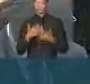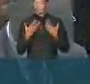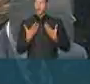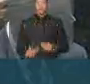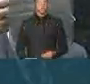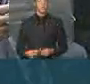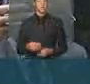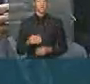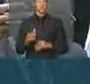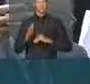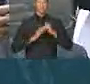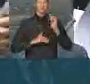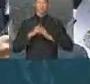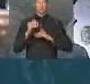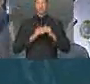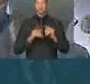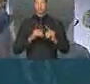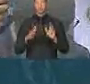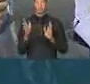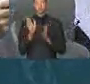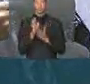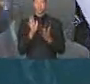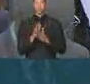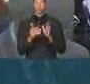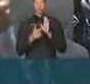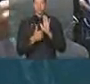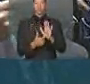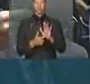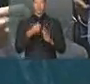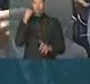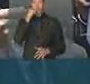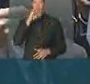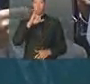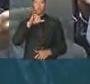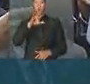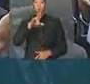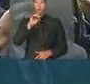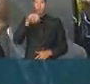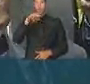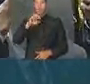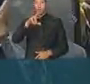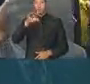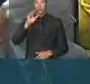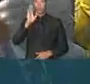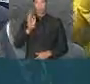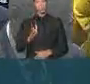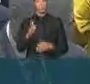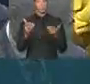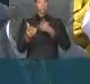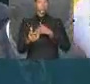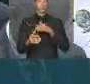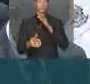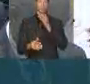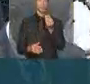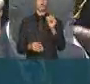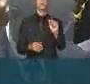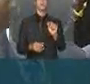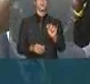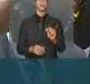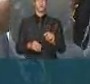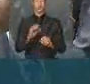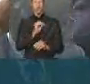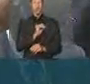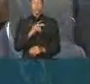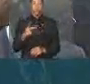inaceitável aquela prática a proposta apresentada pelo senador Romero Jucar ela vem exatamente dar o que a